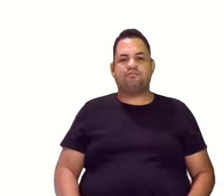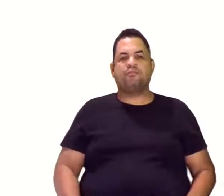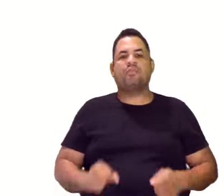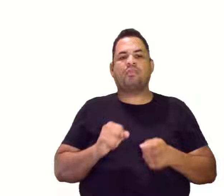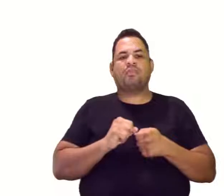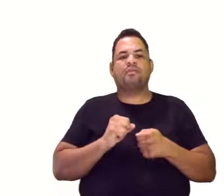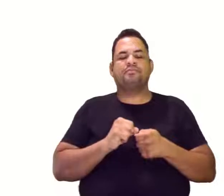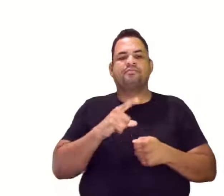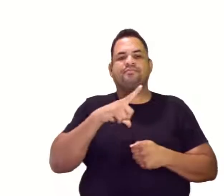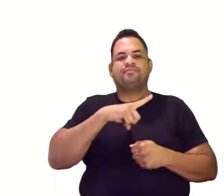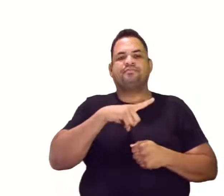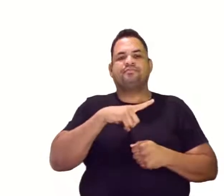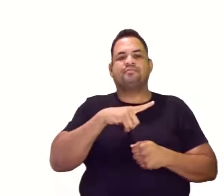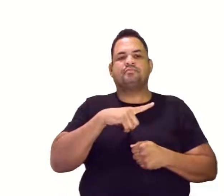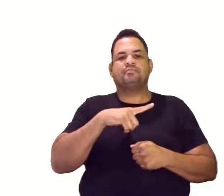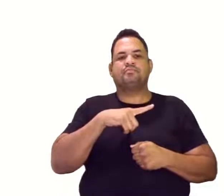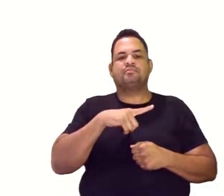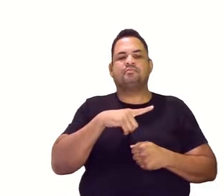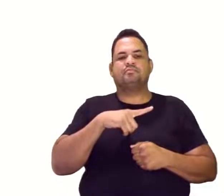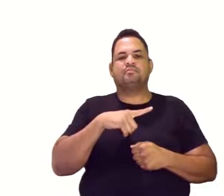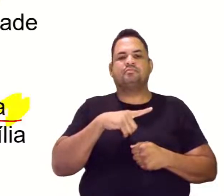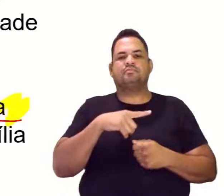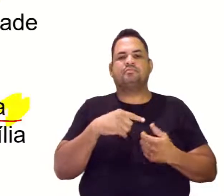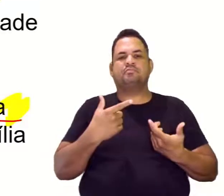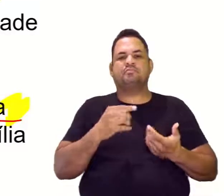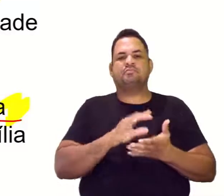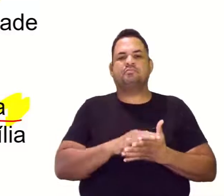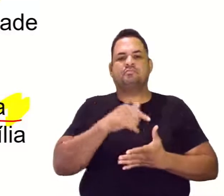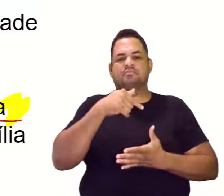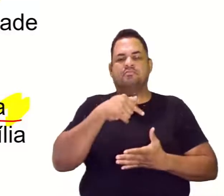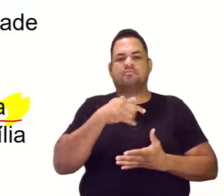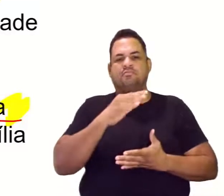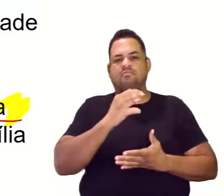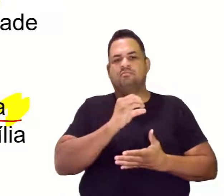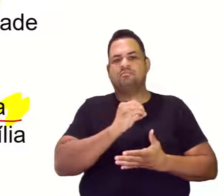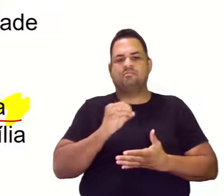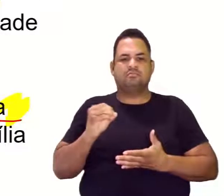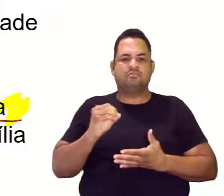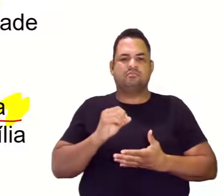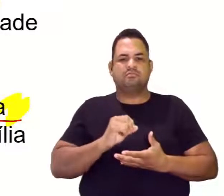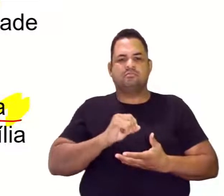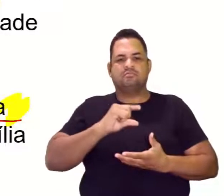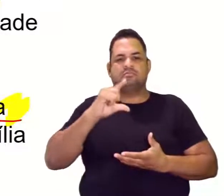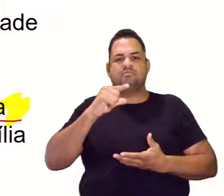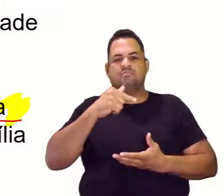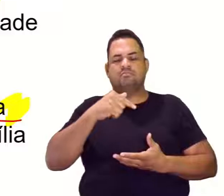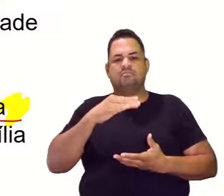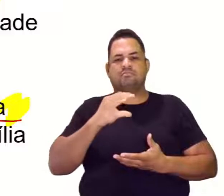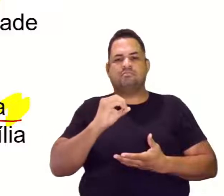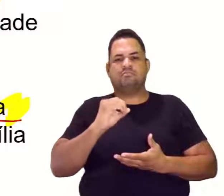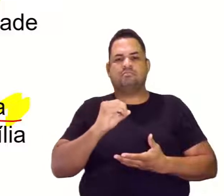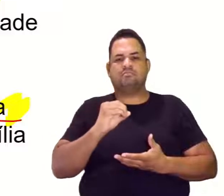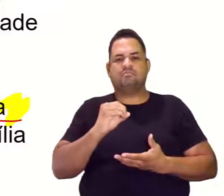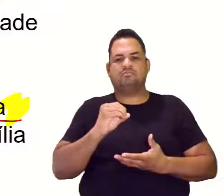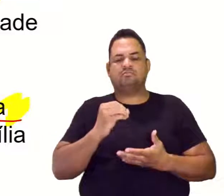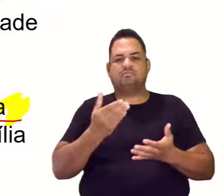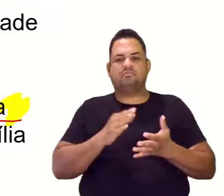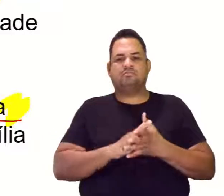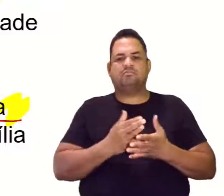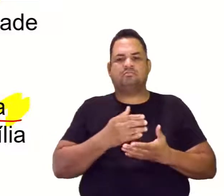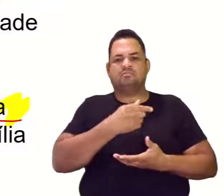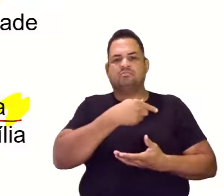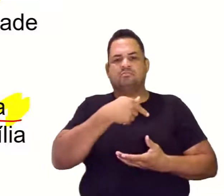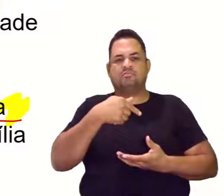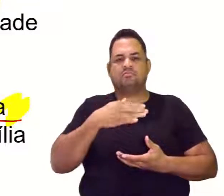vou fazer? Eu tenho aí... eu tenho 700, né? Se aumentou 70, não foi? Foi. Então aqui ficou